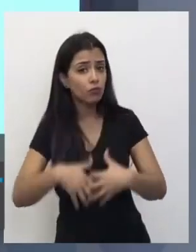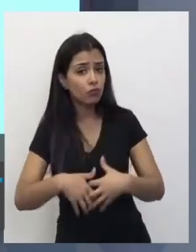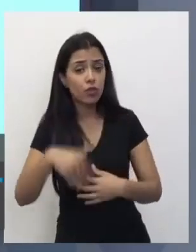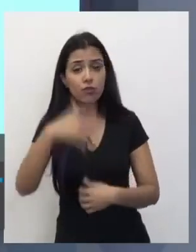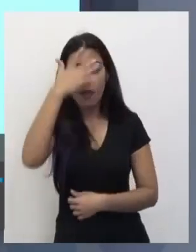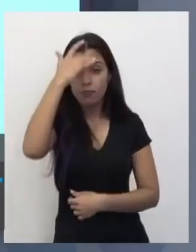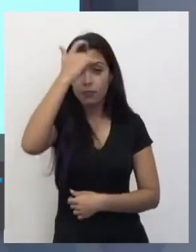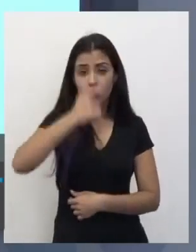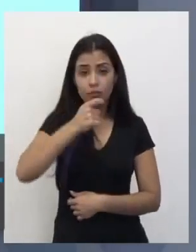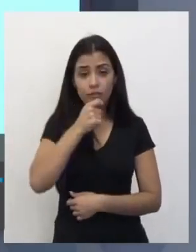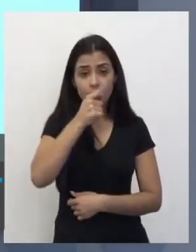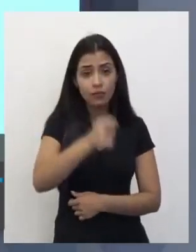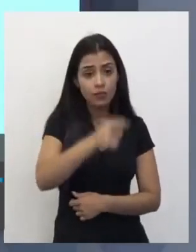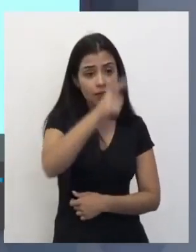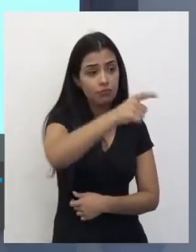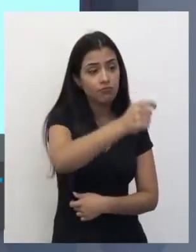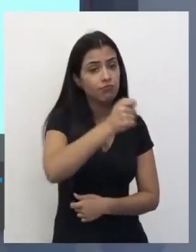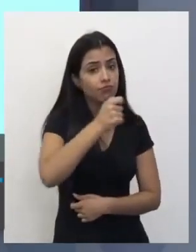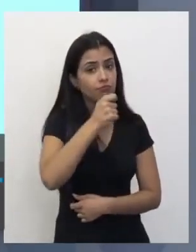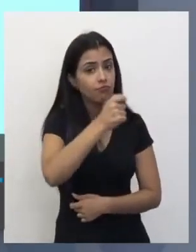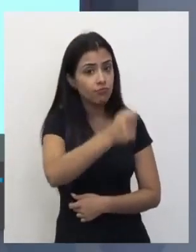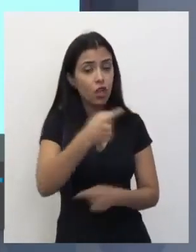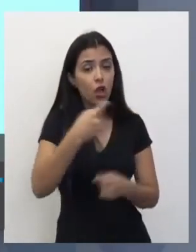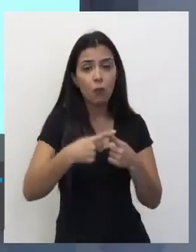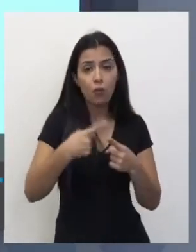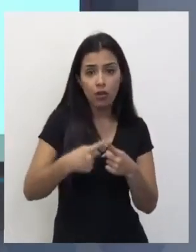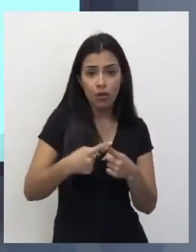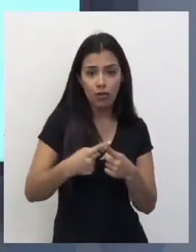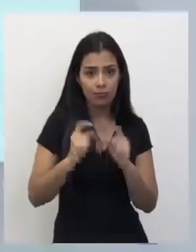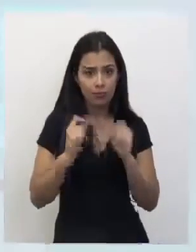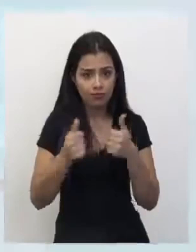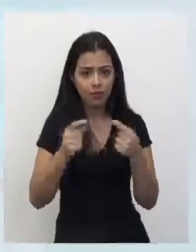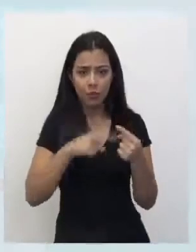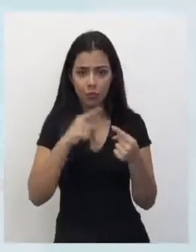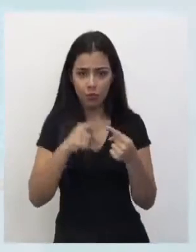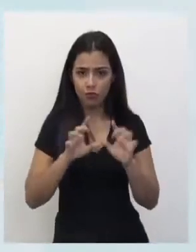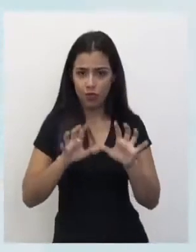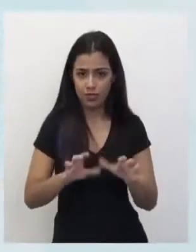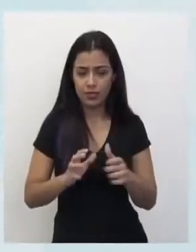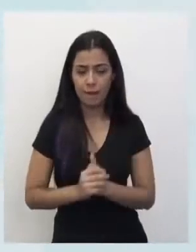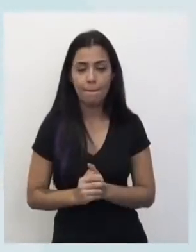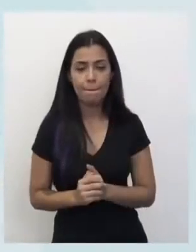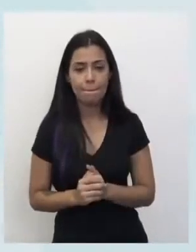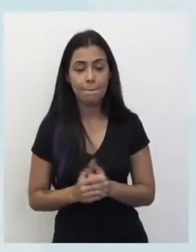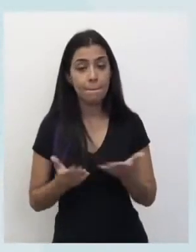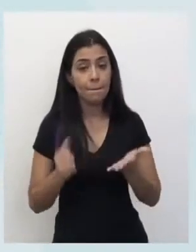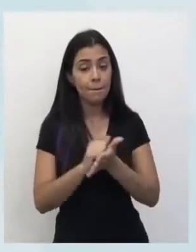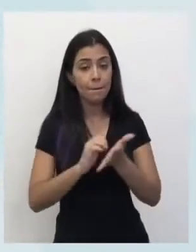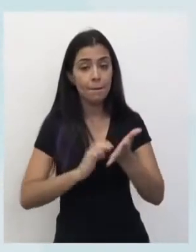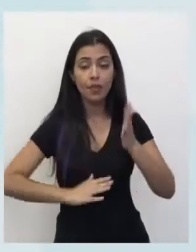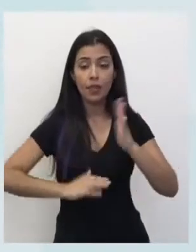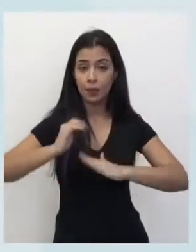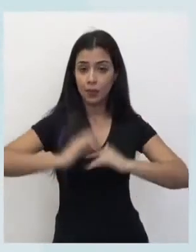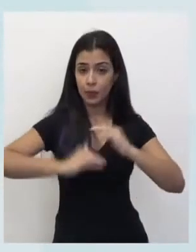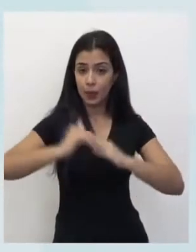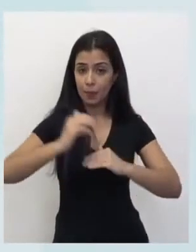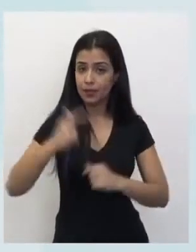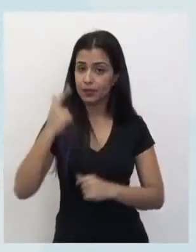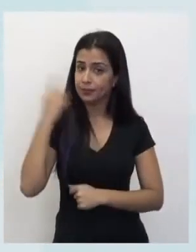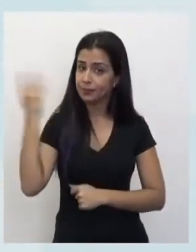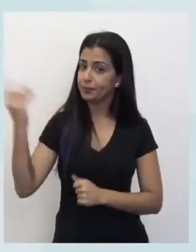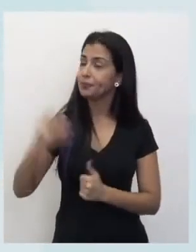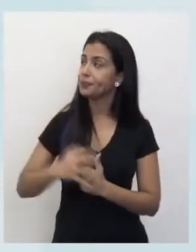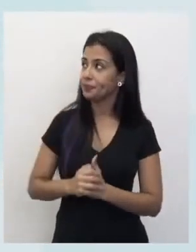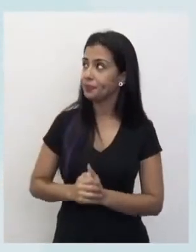que nós usamos esse formato. Então, esse é o objetivo. Então, vamos colocar a atividade mão na massa e eu vou explicar para vocês. Então,